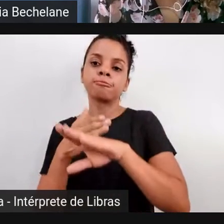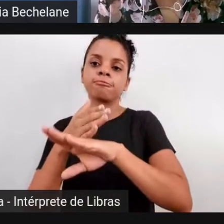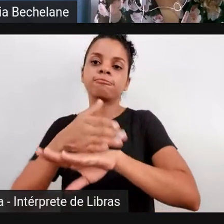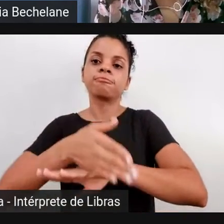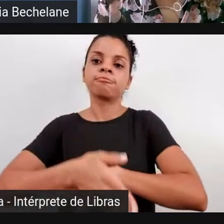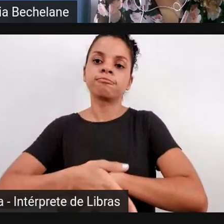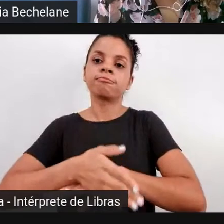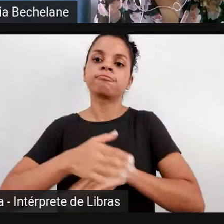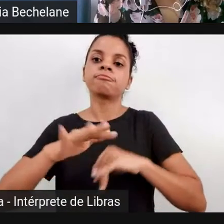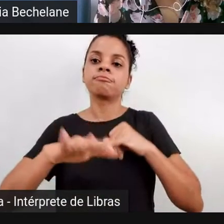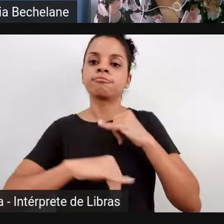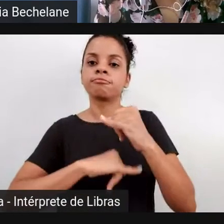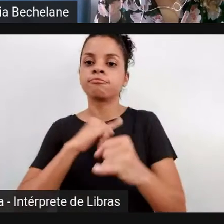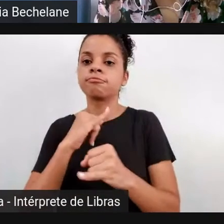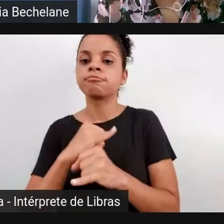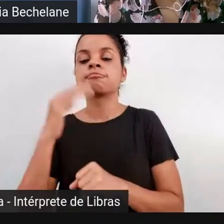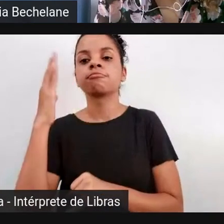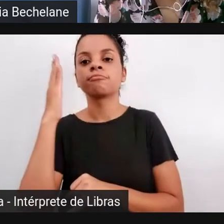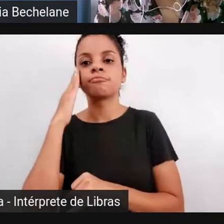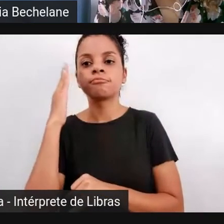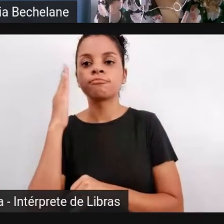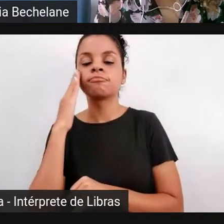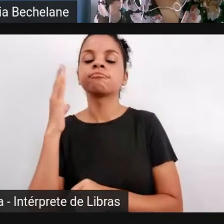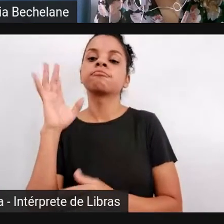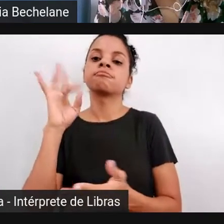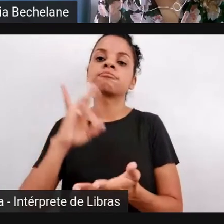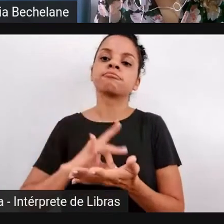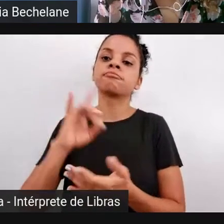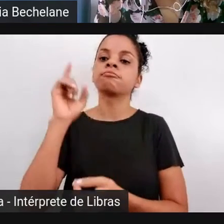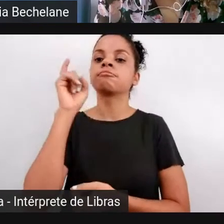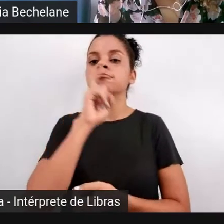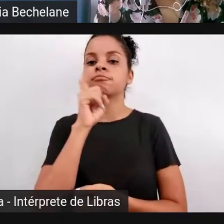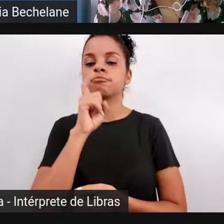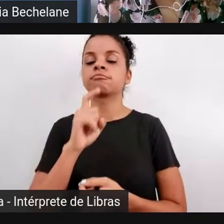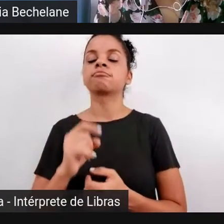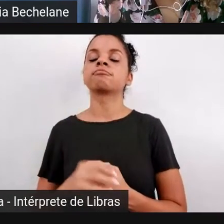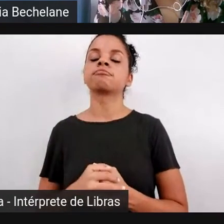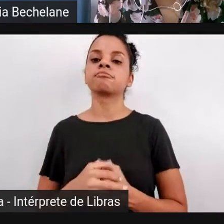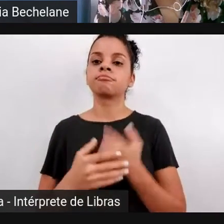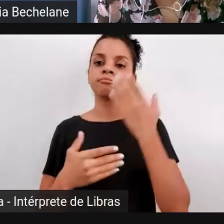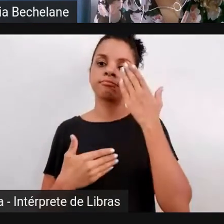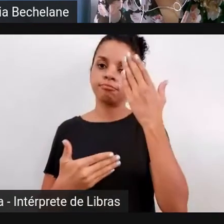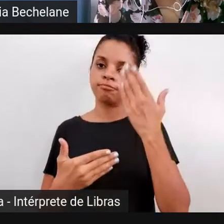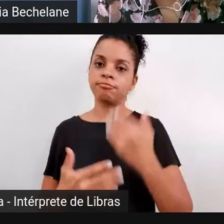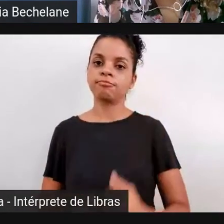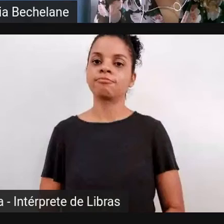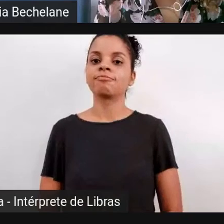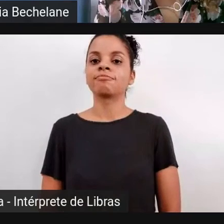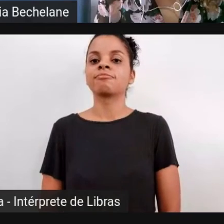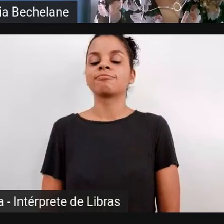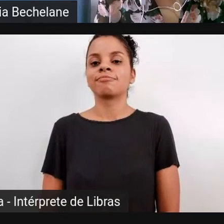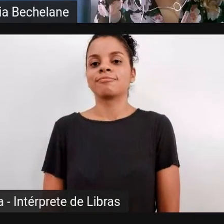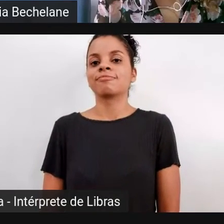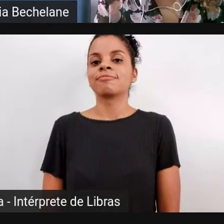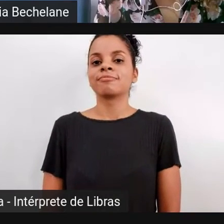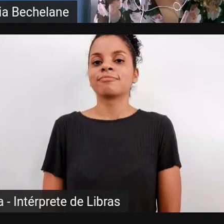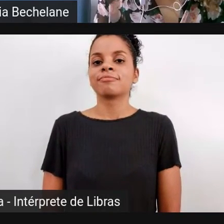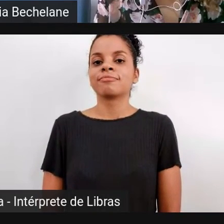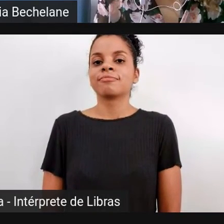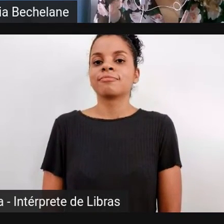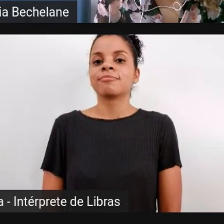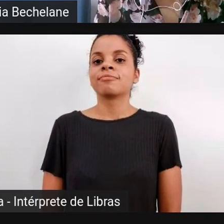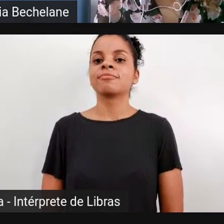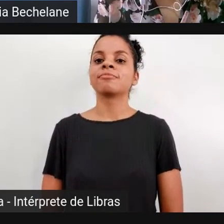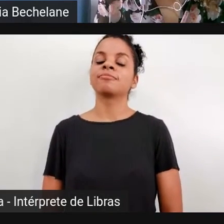que conteúdo é aquele e quando o conteúdo é falso ou não. Obrigada pela pergunta. Muito bom. Bom, nós